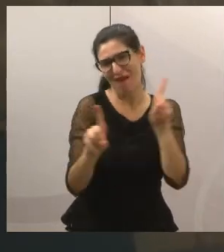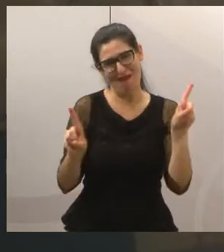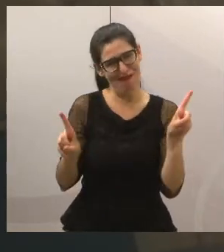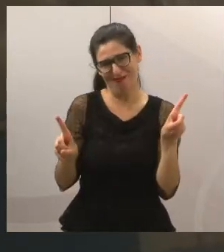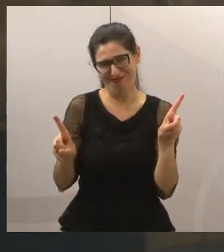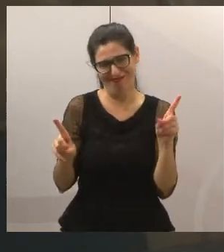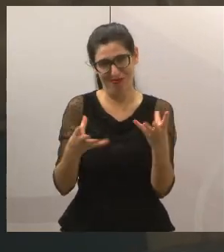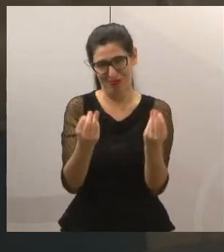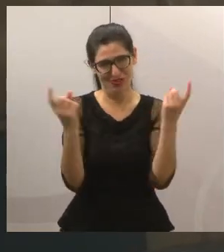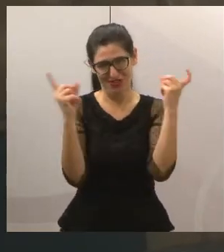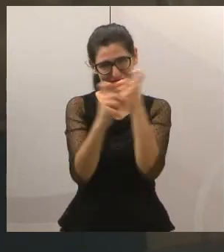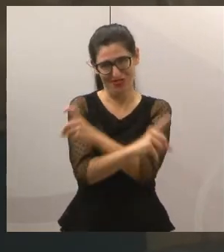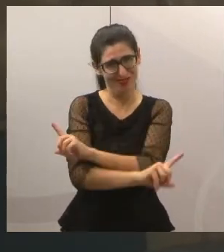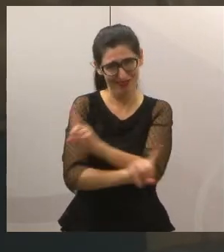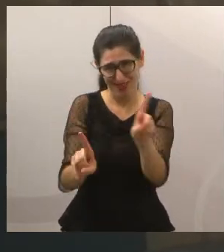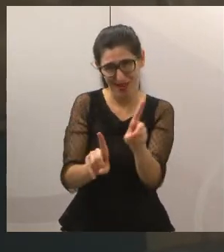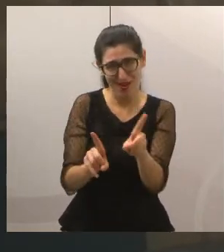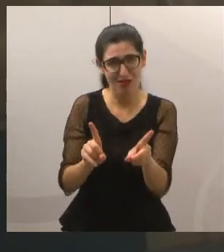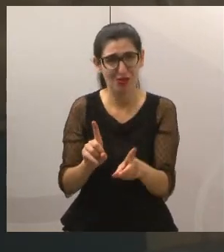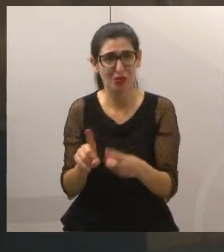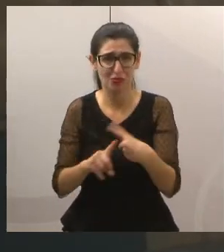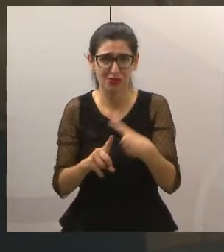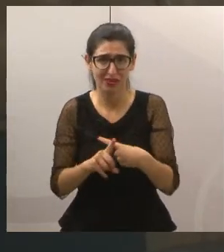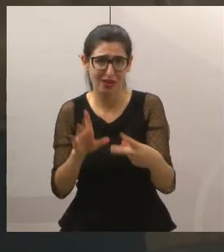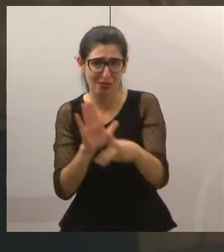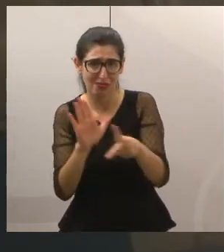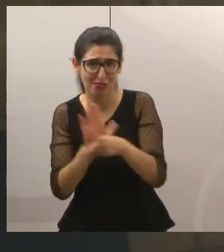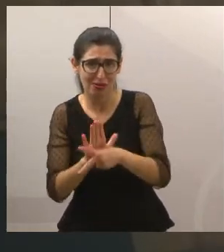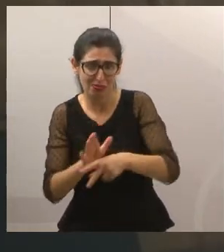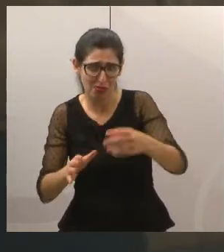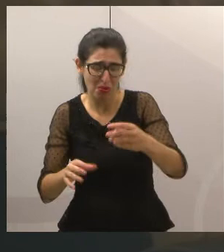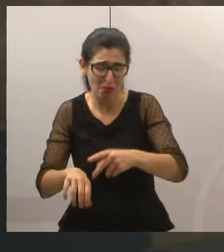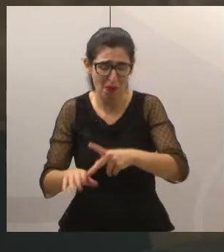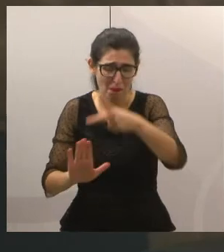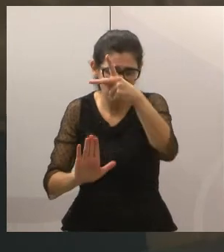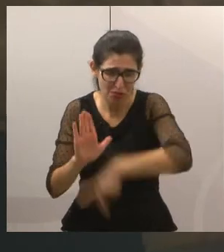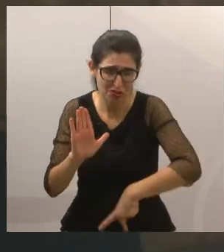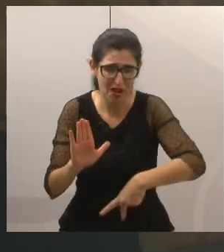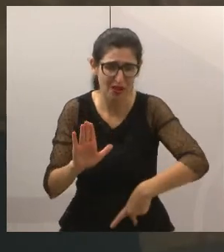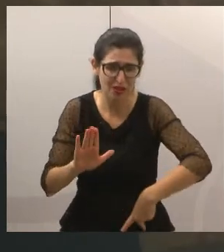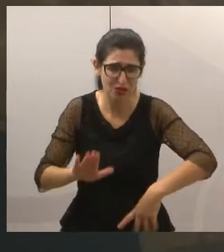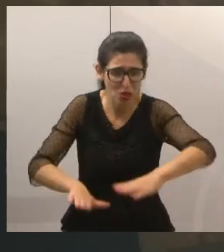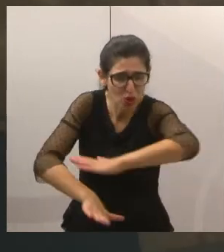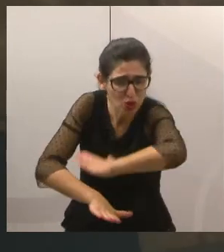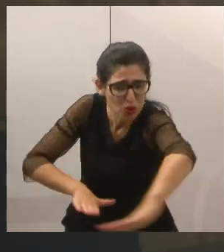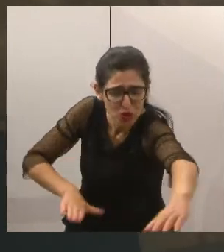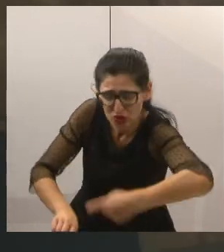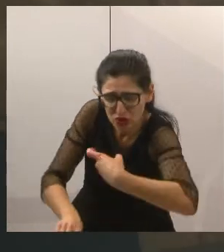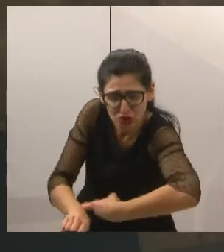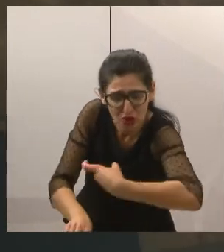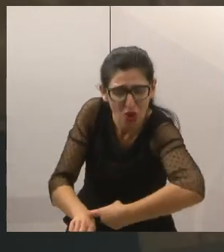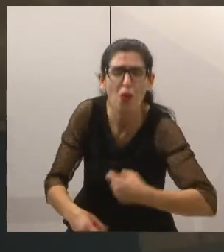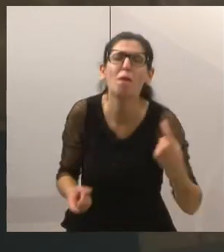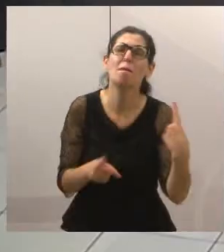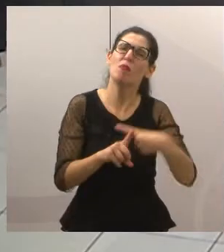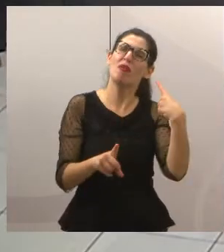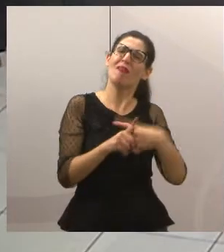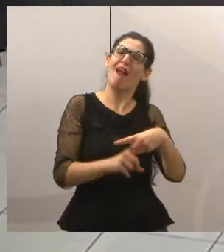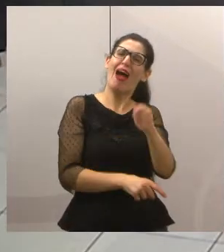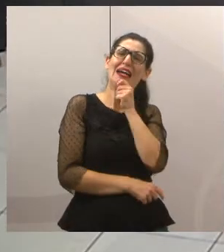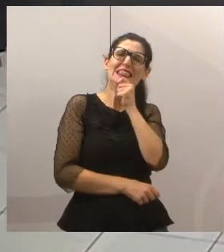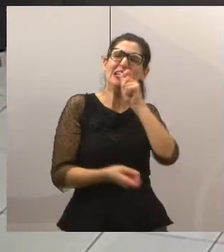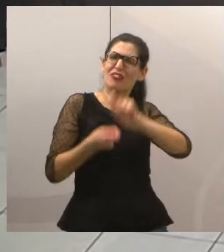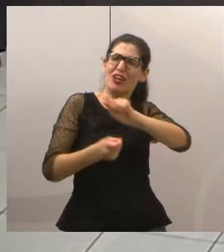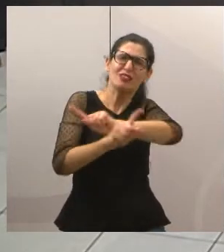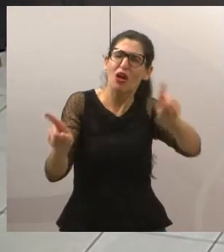tratando de projetos estruturais. E é uma ligação que as pessoas cobram muito. O porquê que não foi realizada? Porque